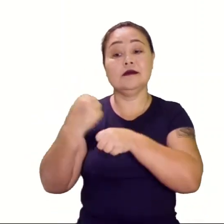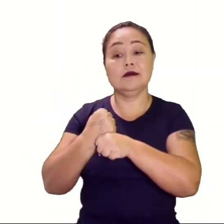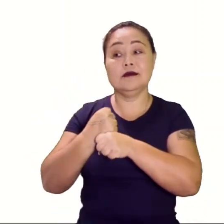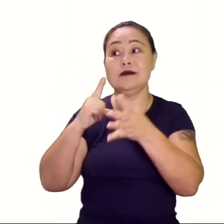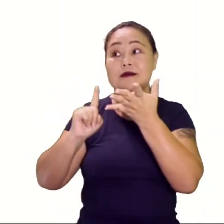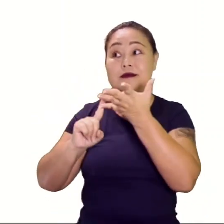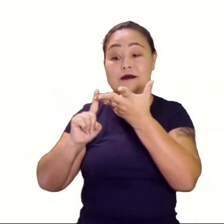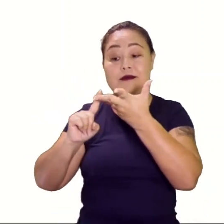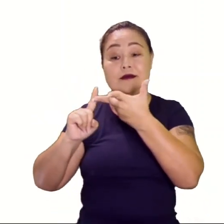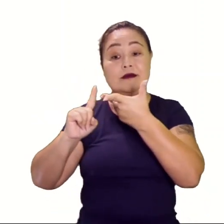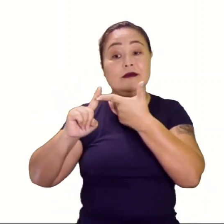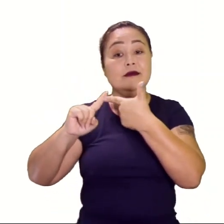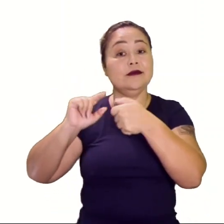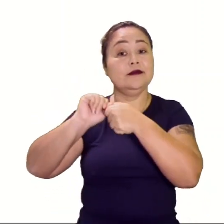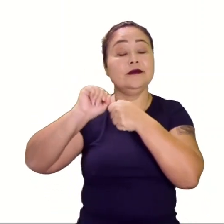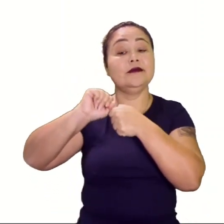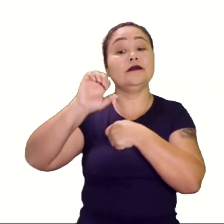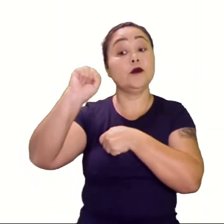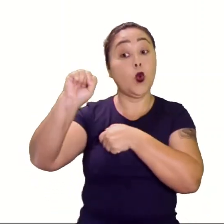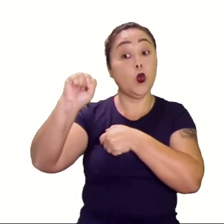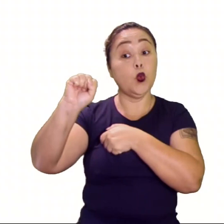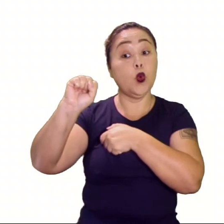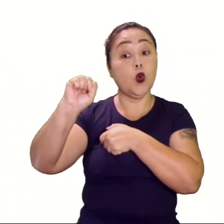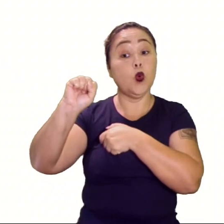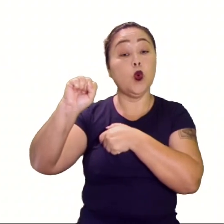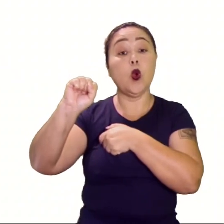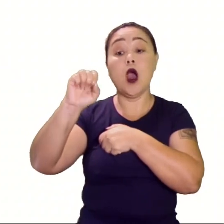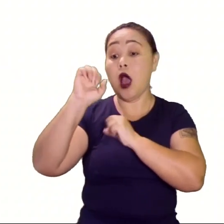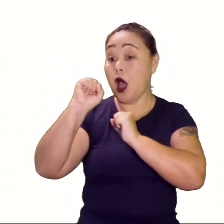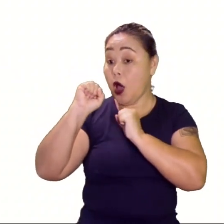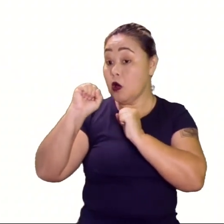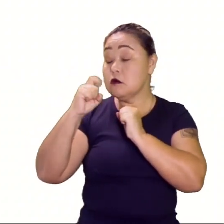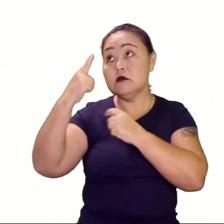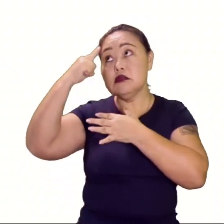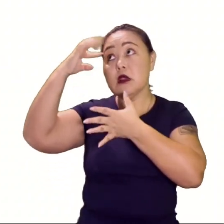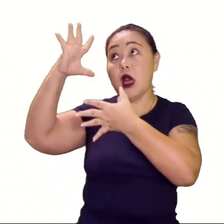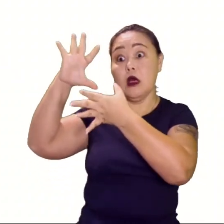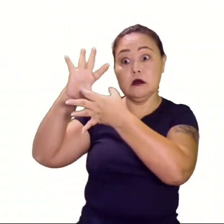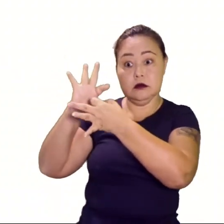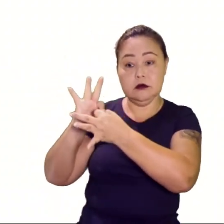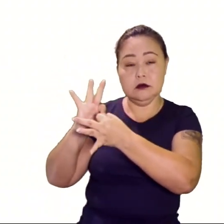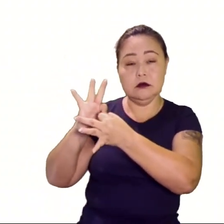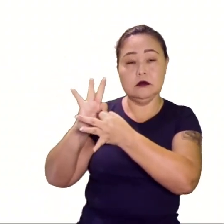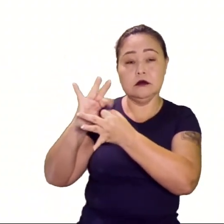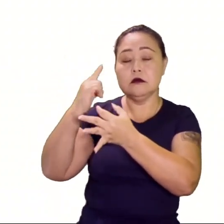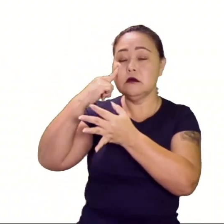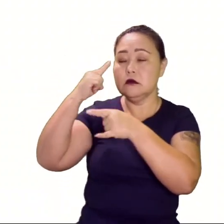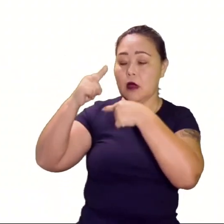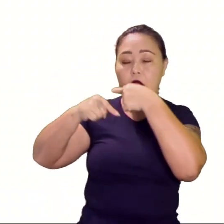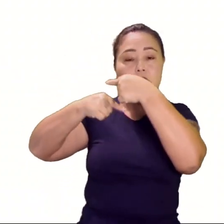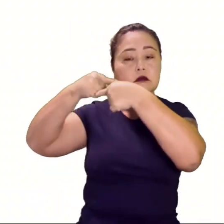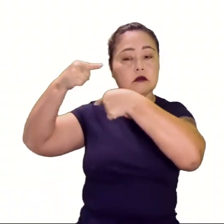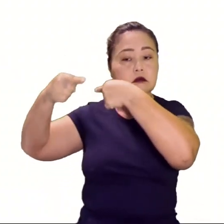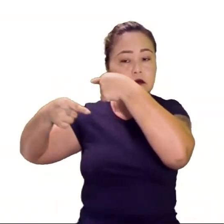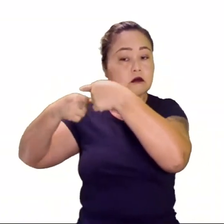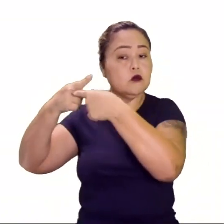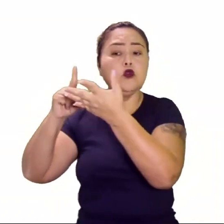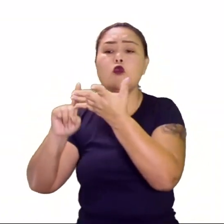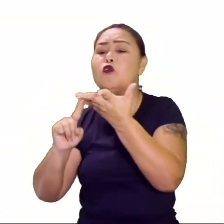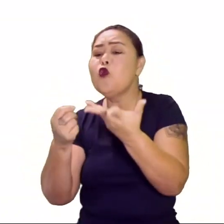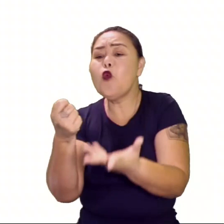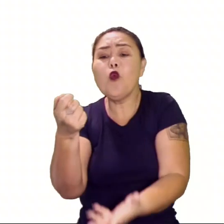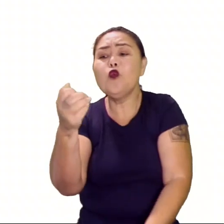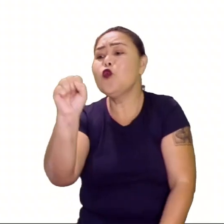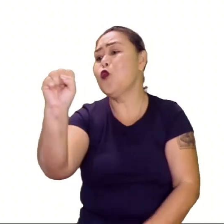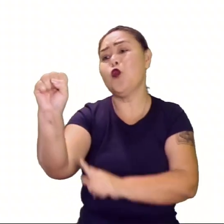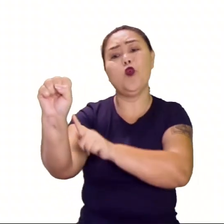os termos, a gente precisa... ou você pode fazer pelo raciocínio lógico, né? Você pode dar a sequência dos termos, porque são poucos, são